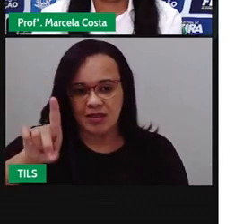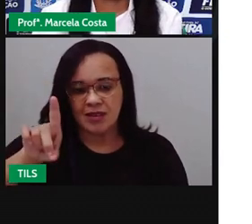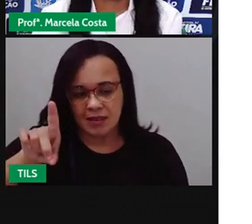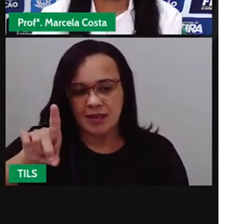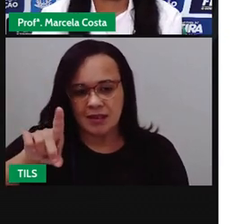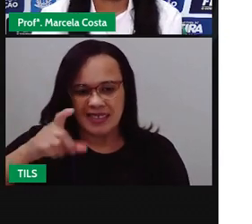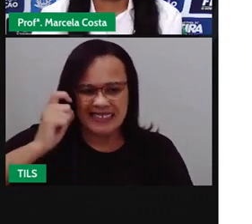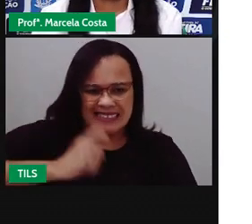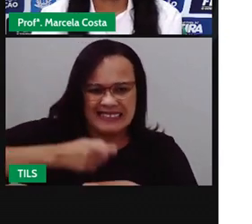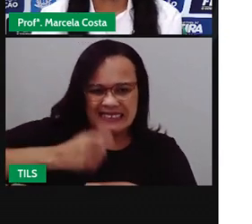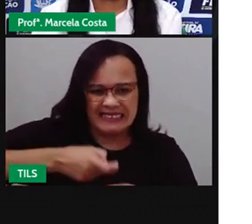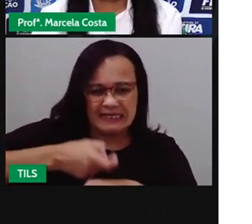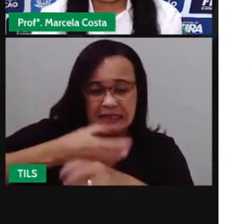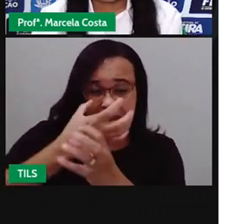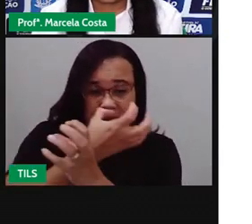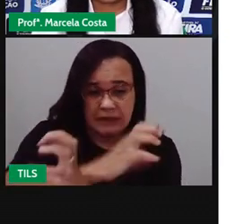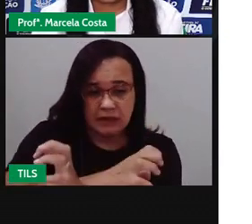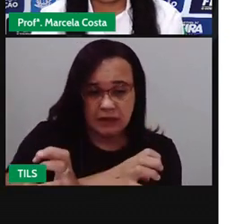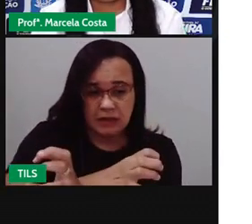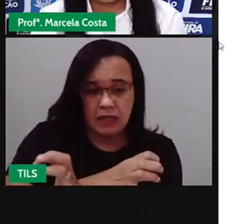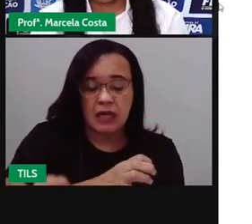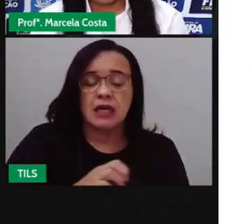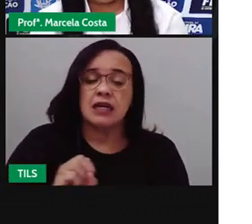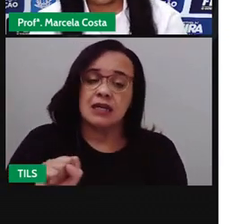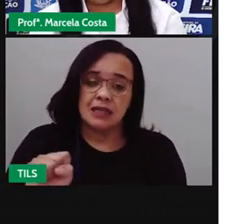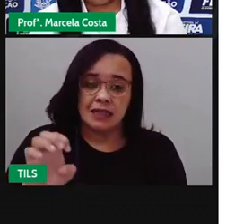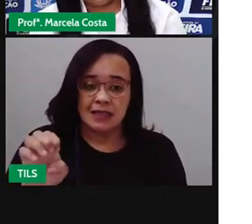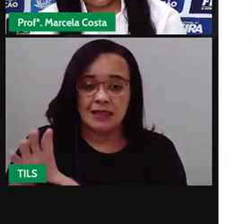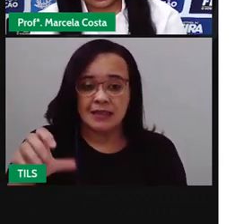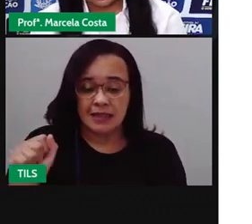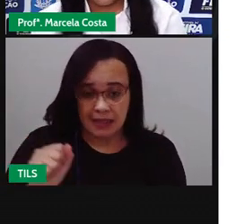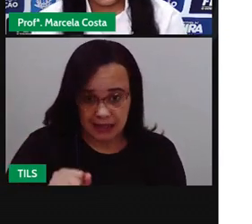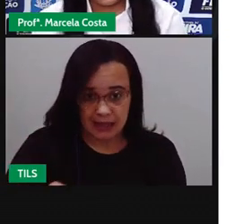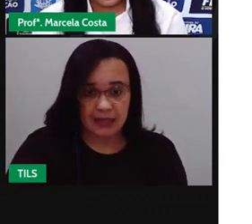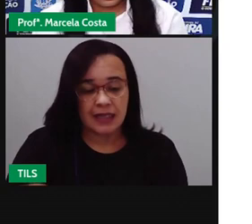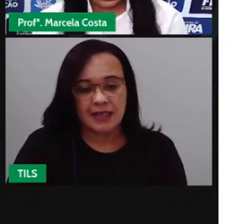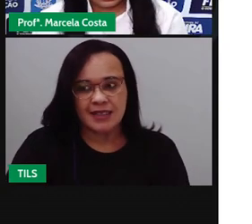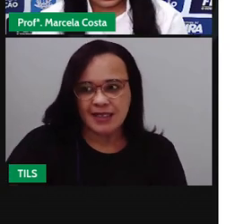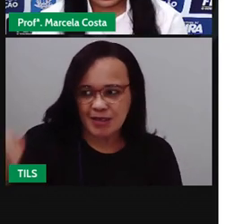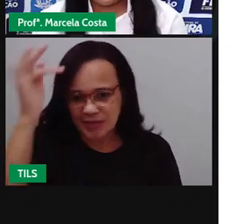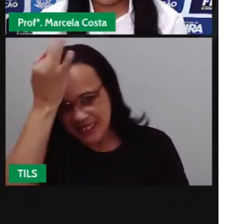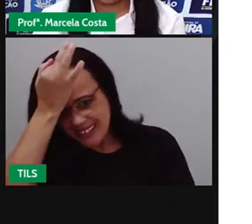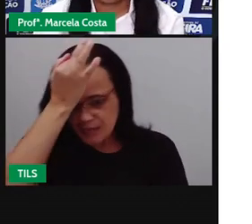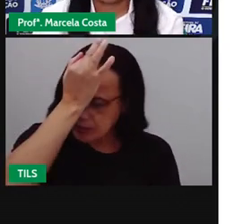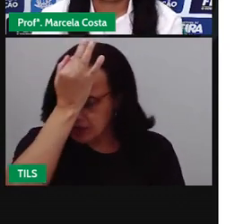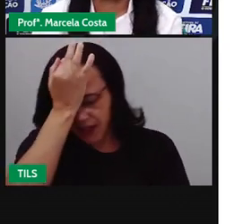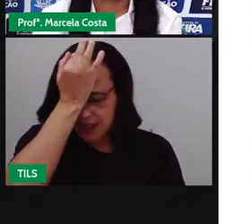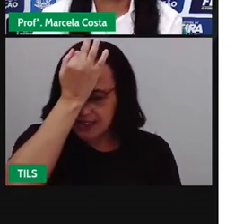seca, ó, micareta, que faz parte da cultura de Feira de Santana.